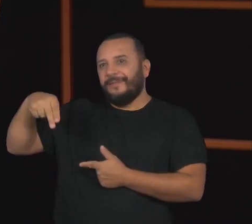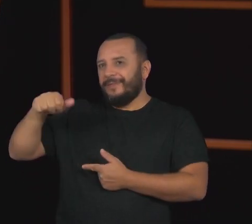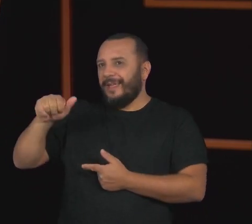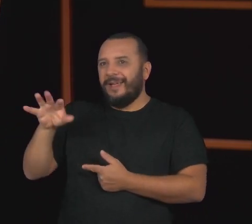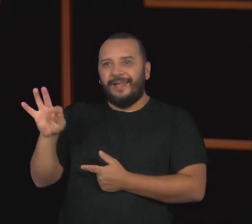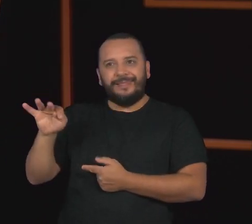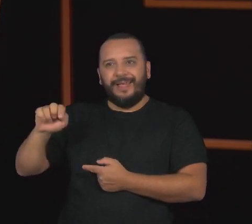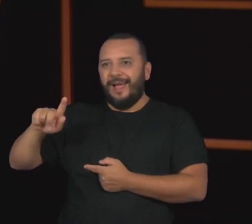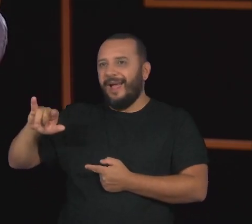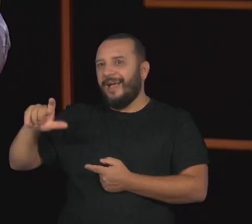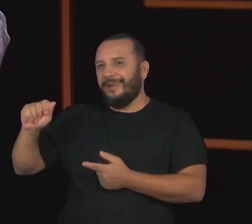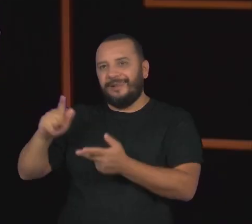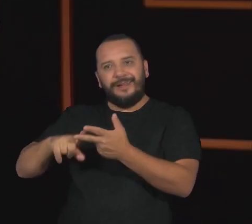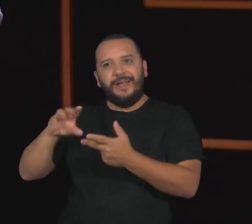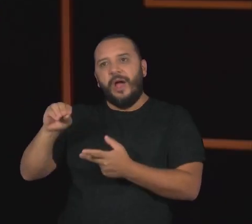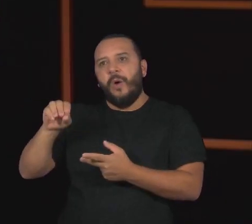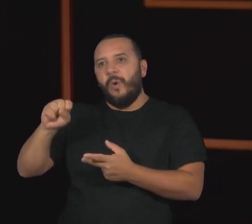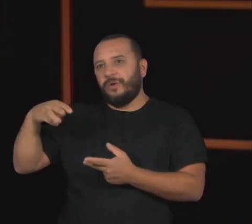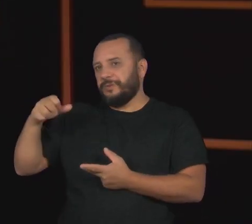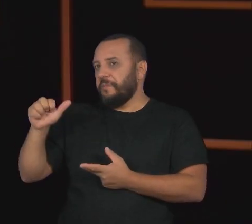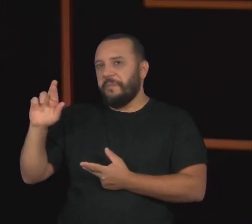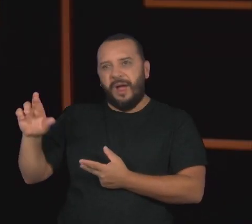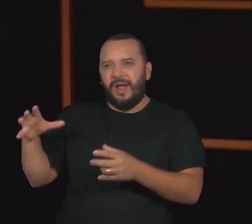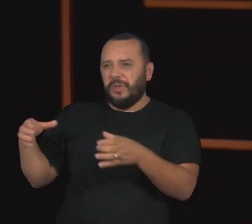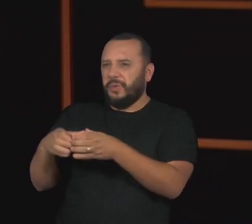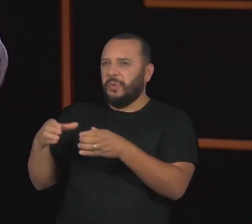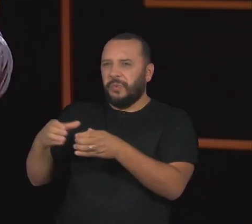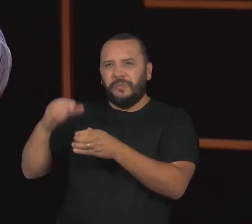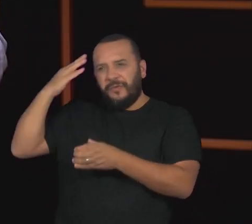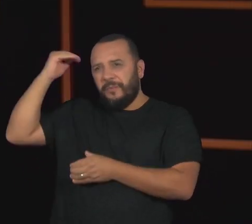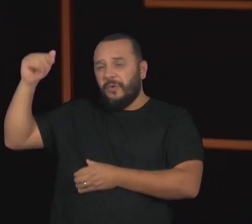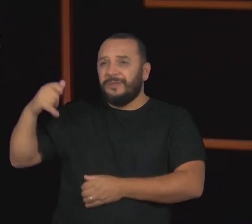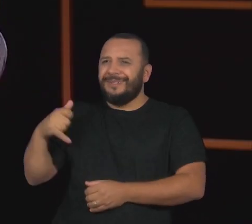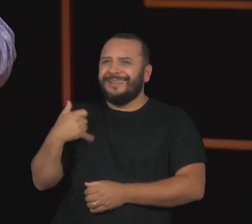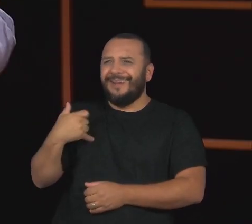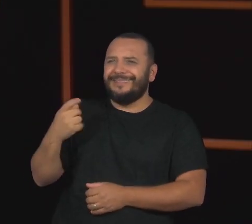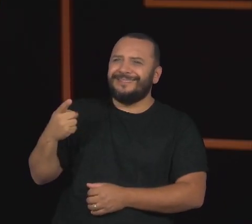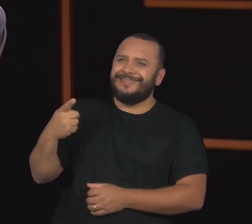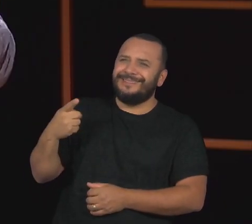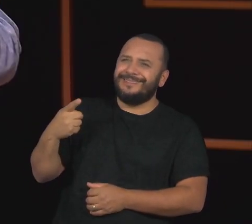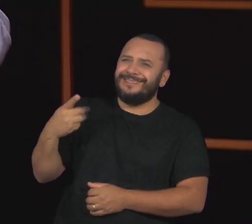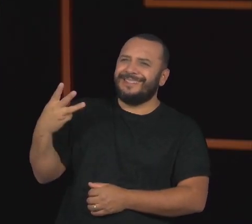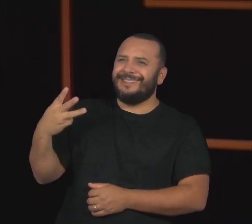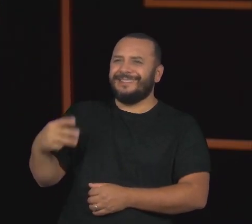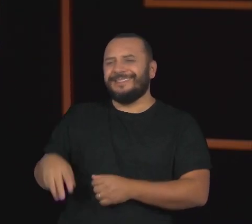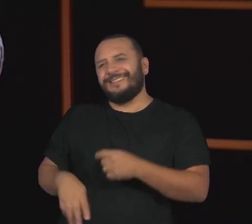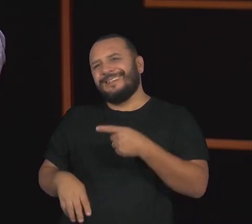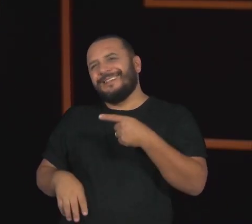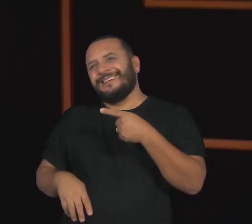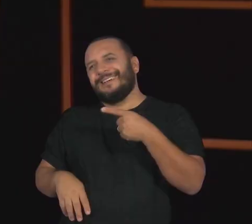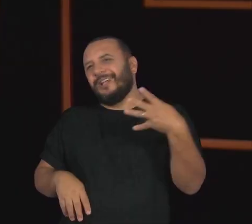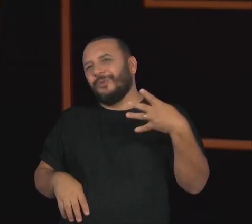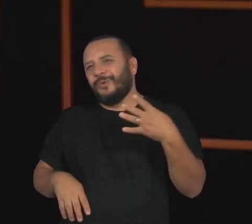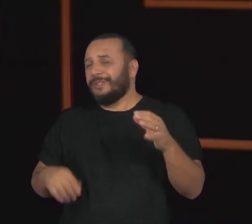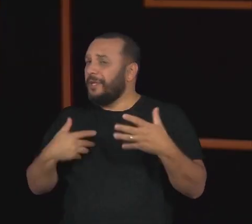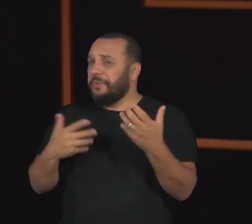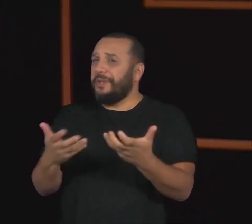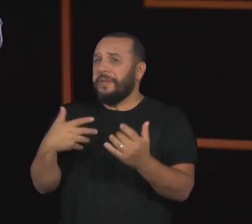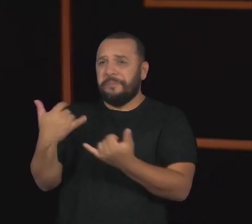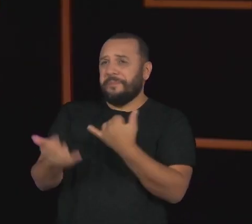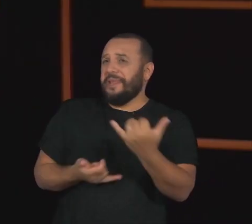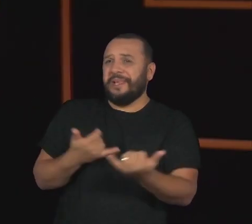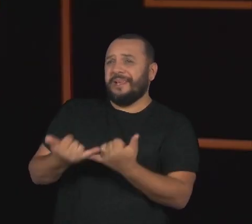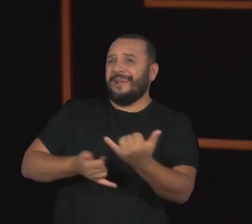Timber, Osmar Prado, né? Então, isso com 13, 14 anos, imagina. Eu estava querendo brincar, eu estava querendo me divertir, estava